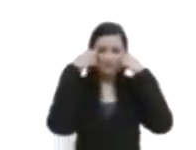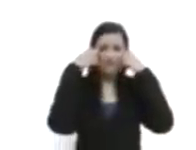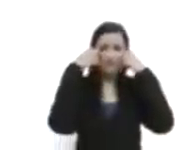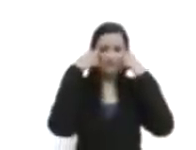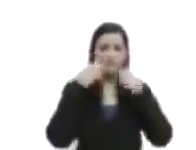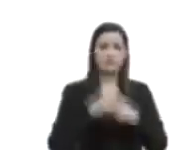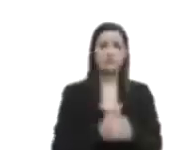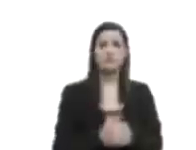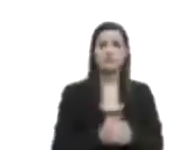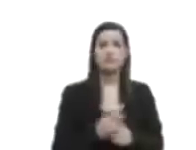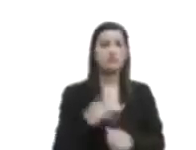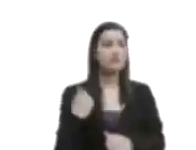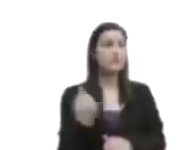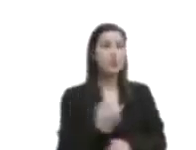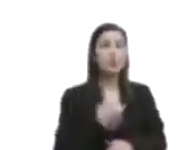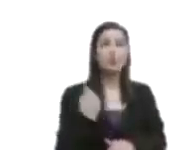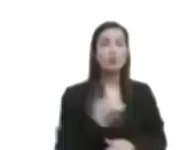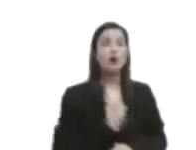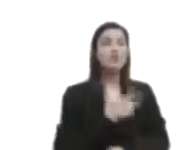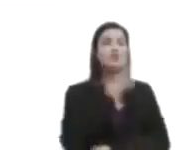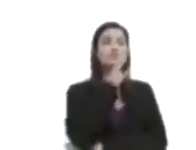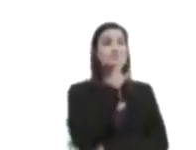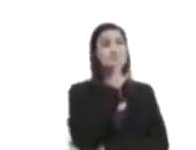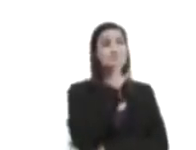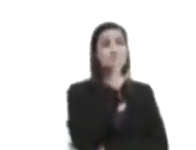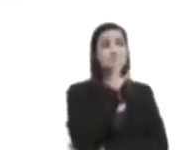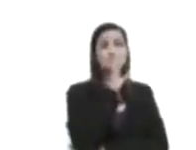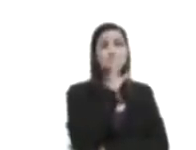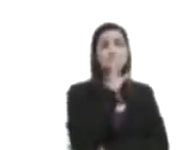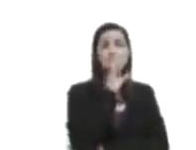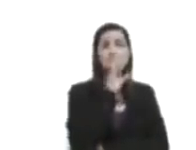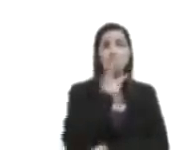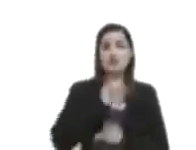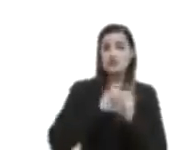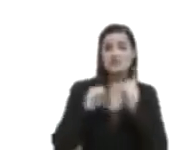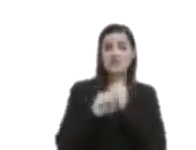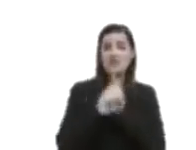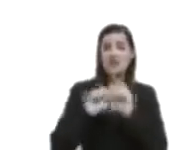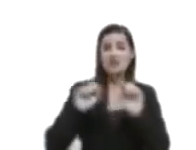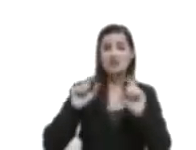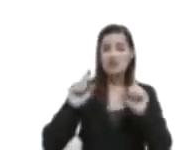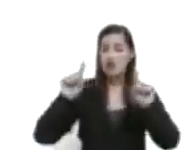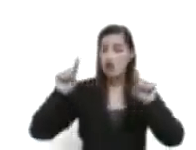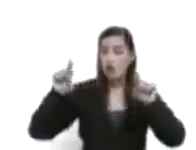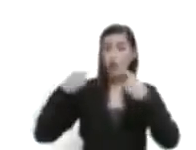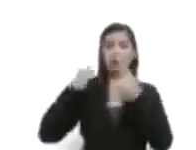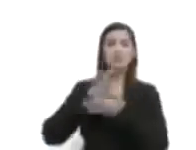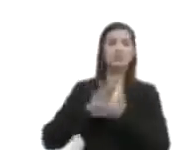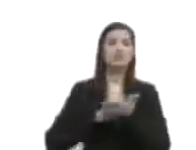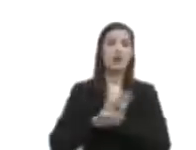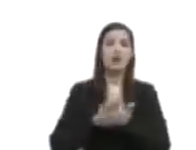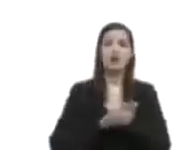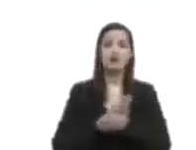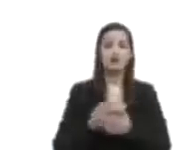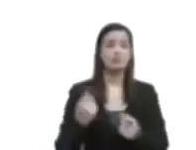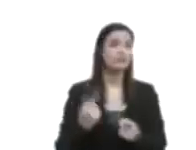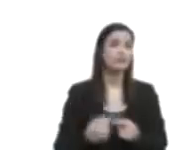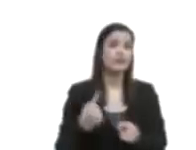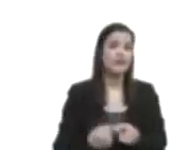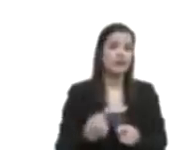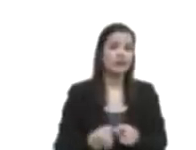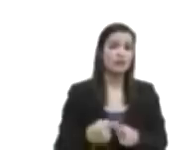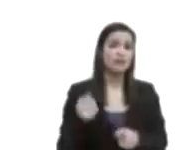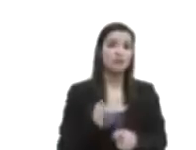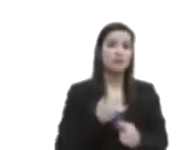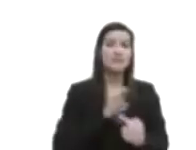Muitos de nós não estamos sendo perseguidos, irmãos, porque não temos brilhado como devíamos, nem salgado como devíamos.